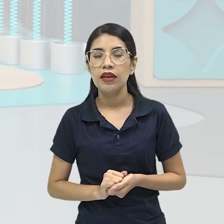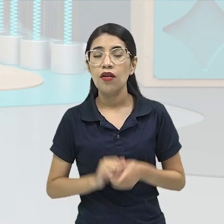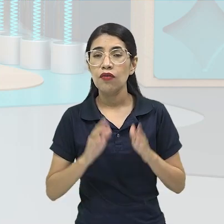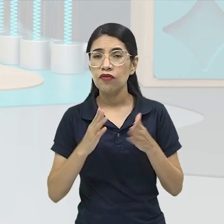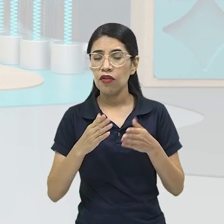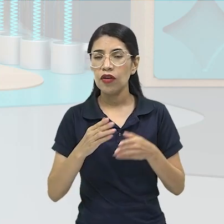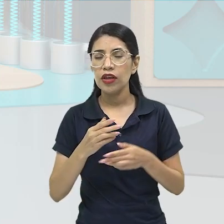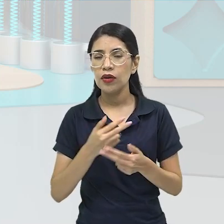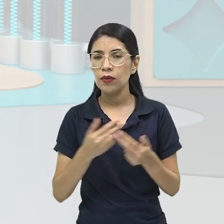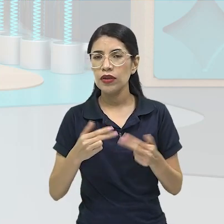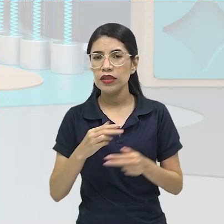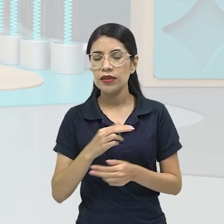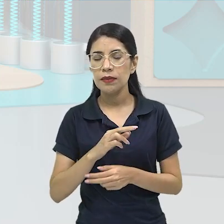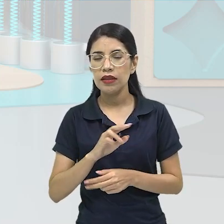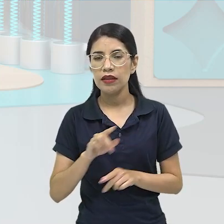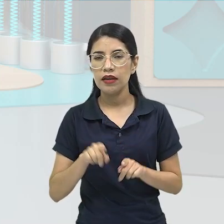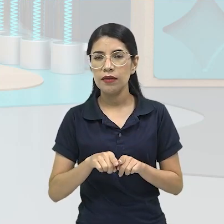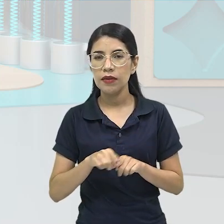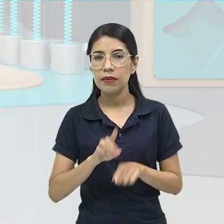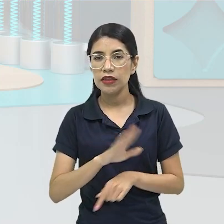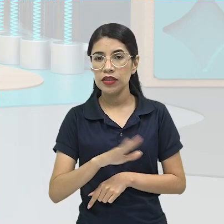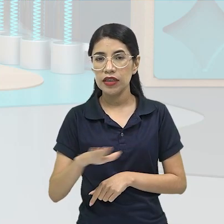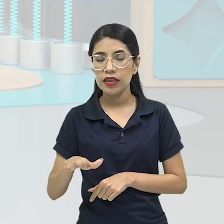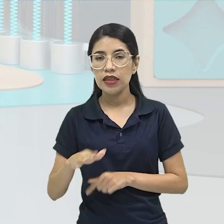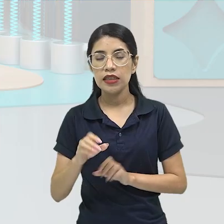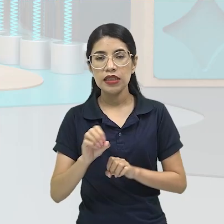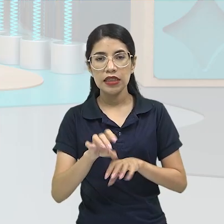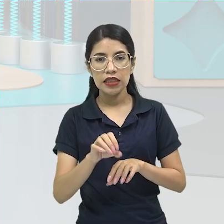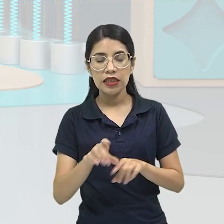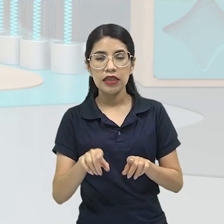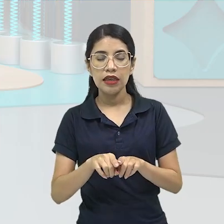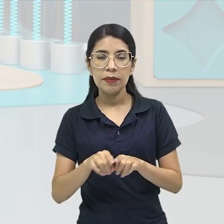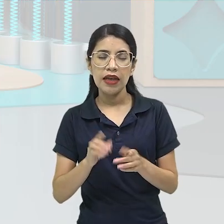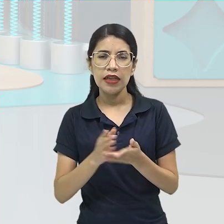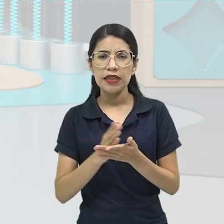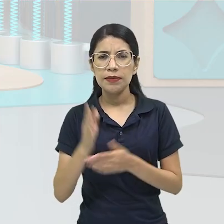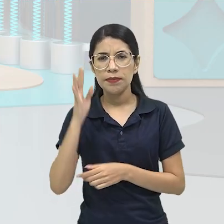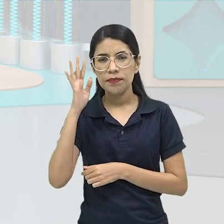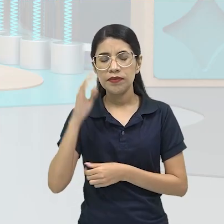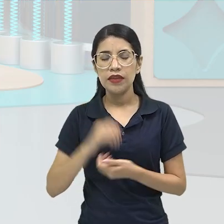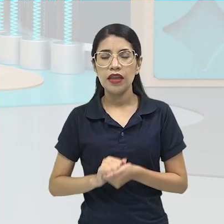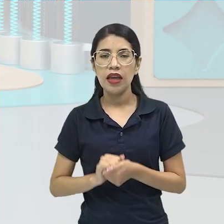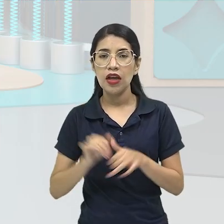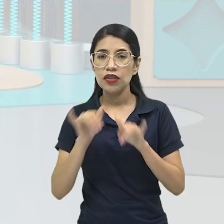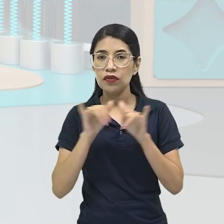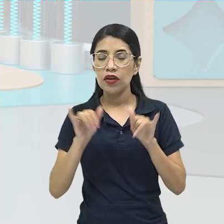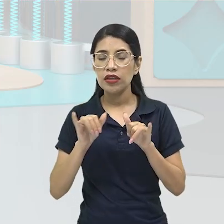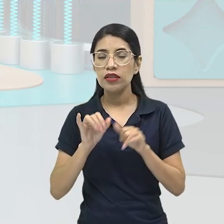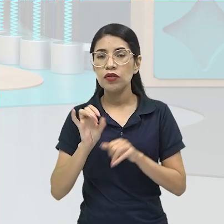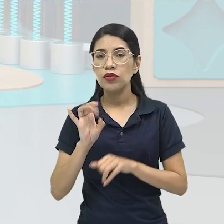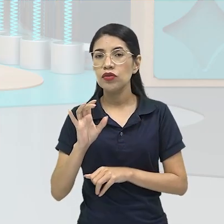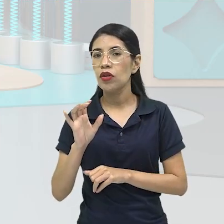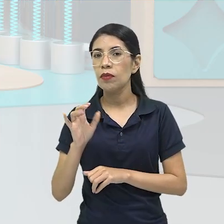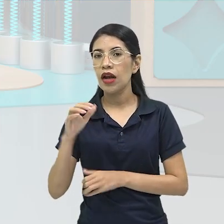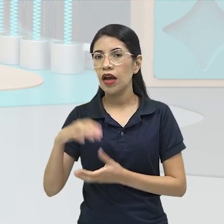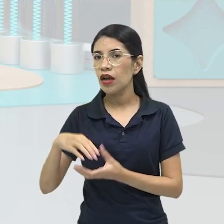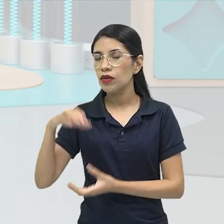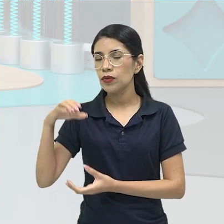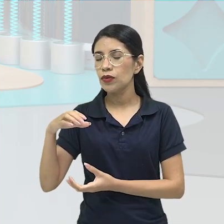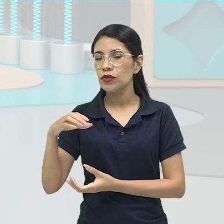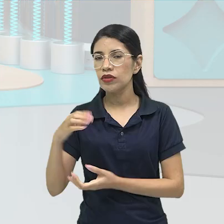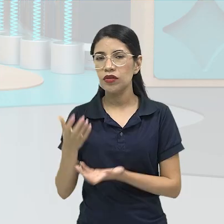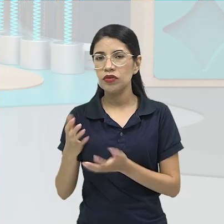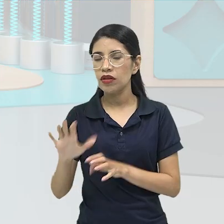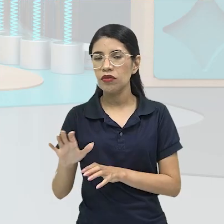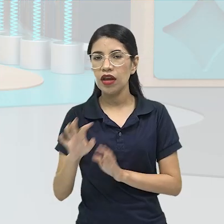para criança, né? Então ele vem trazendo para quem... muitas das vezes a gente pensa assim, divulgação científica é para adulto, então eu não vou pegar